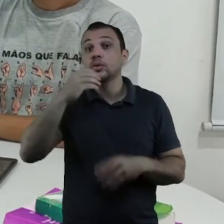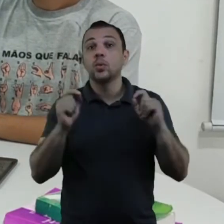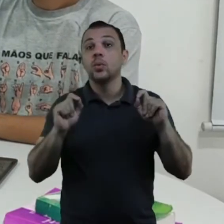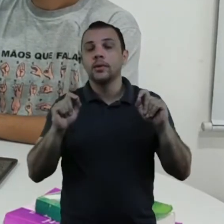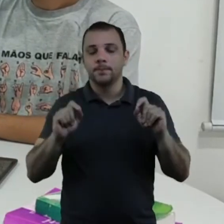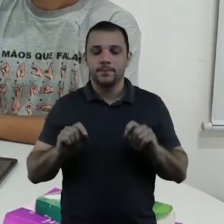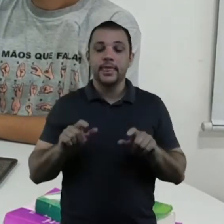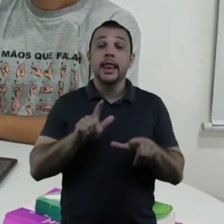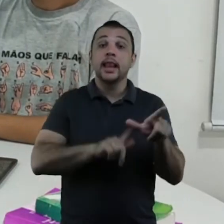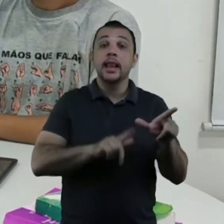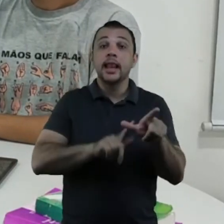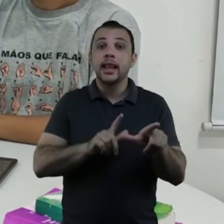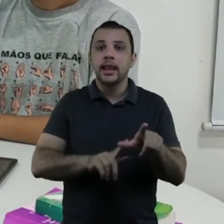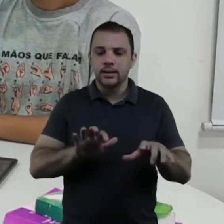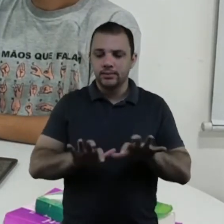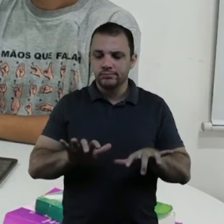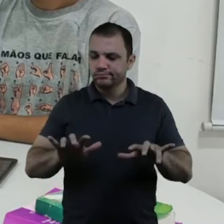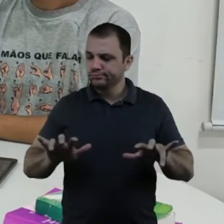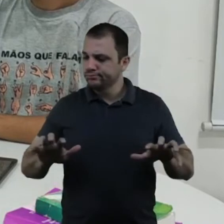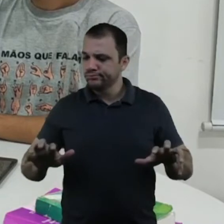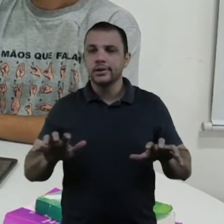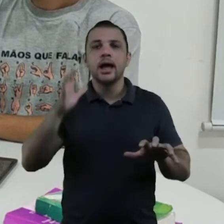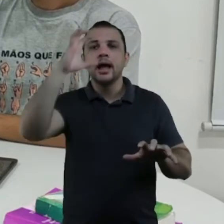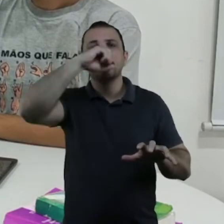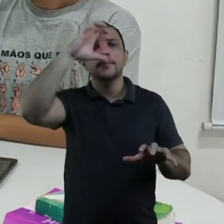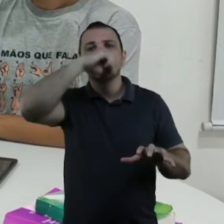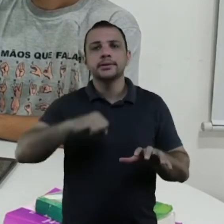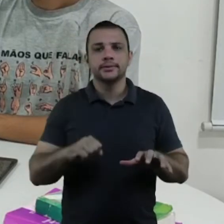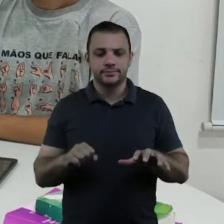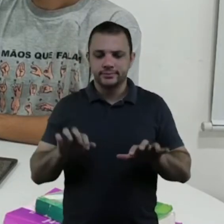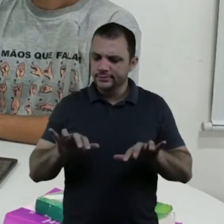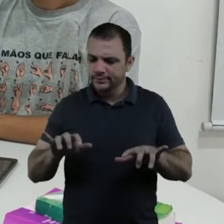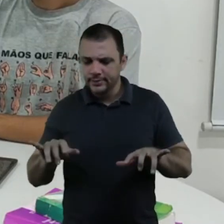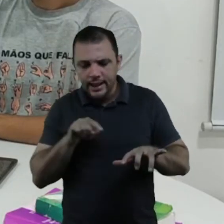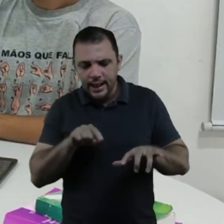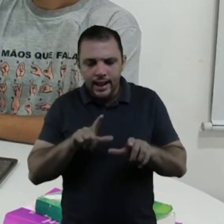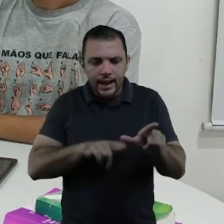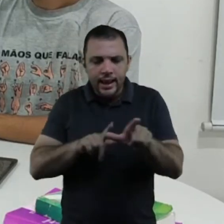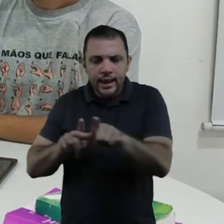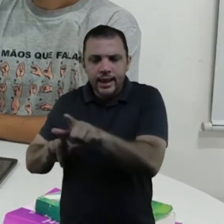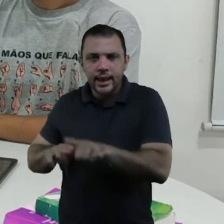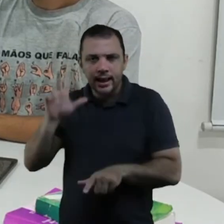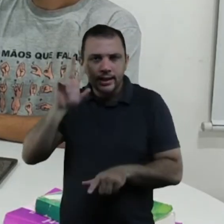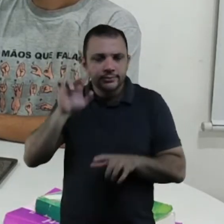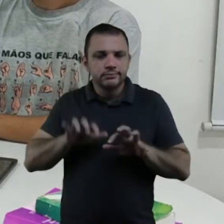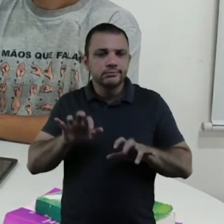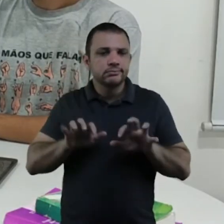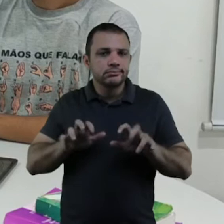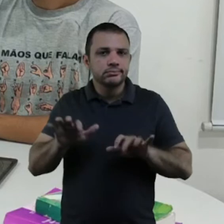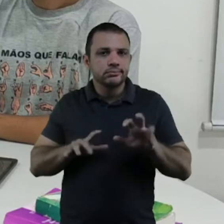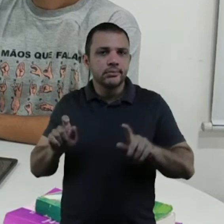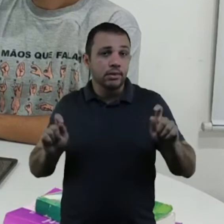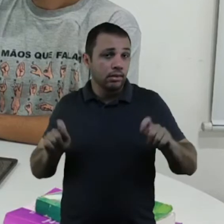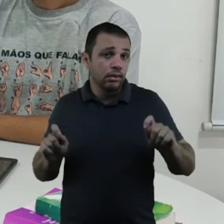das letras no teclado, né? A gente faz o posicionamento no teclado, A, S, D, F, G, enfim. E